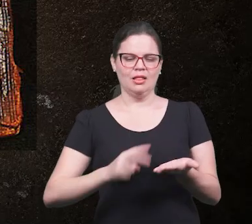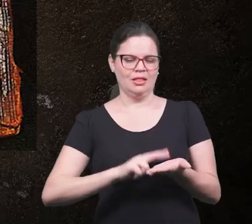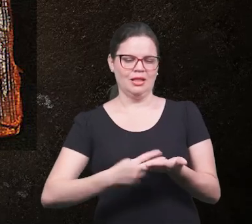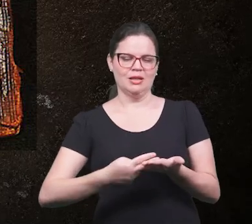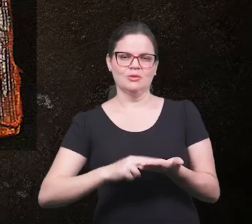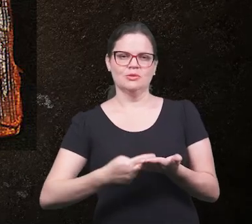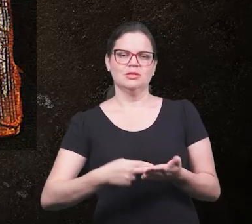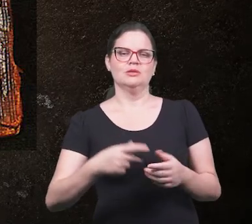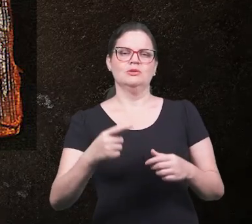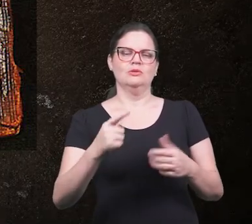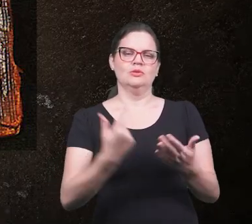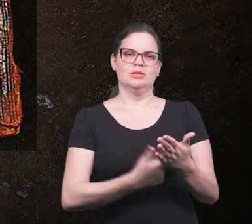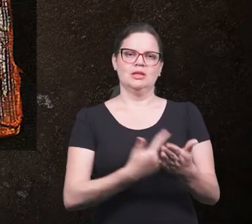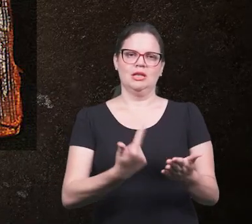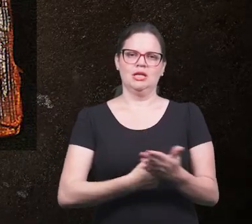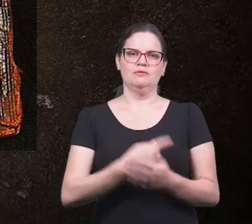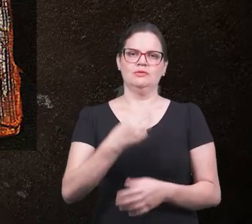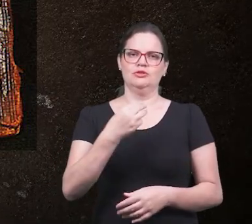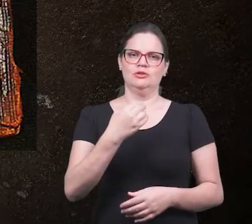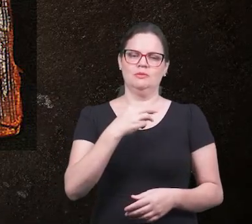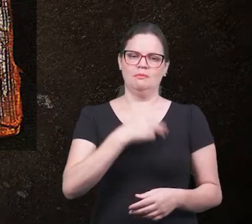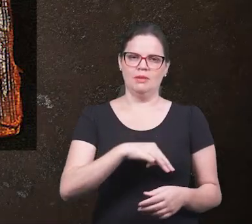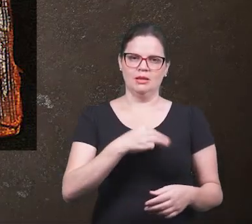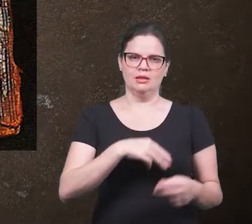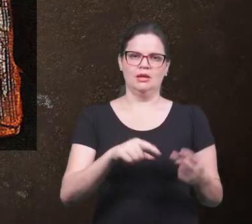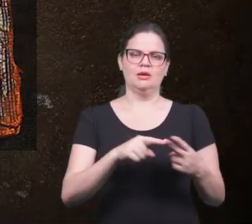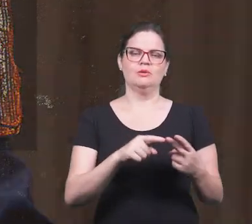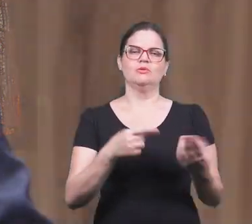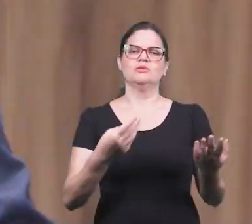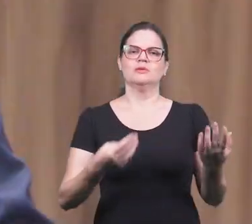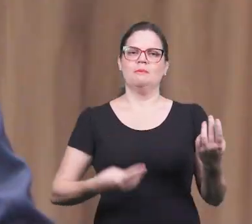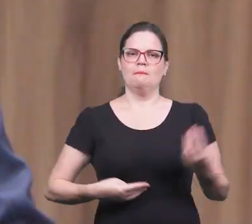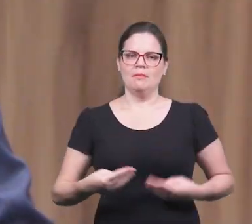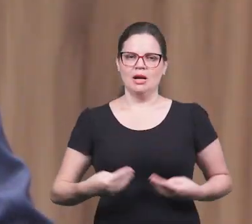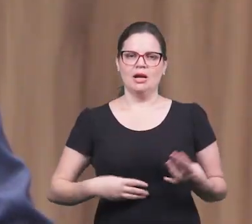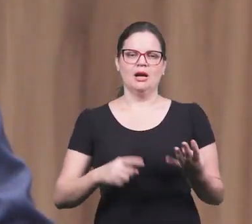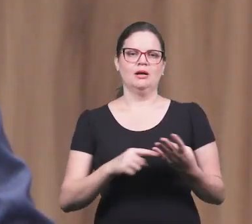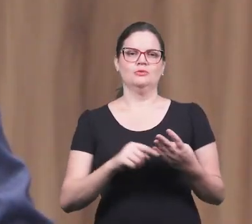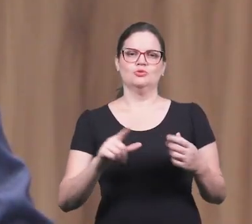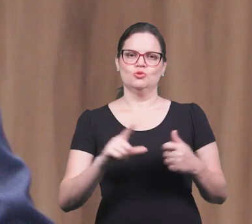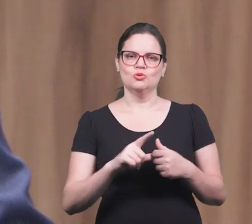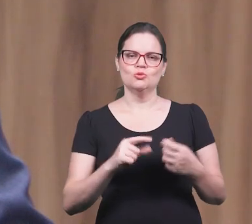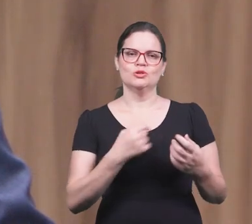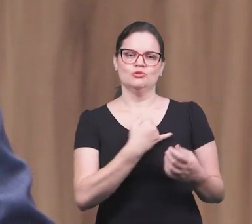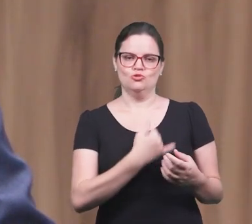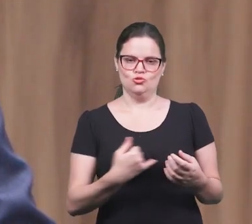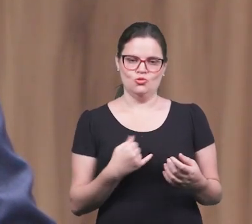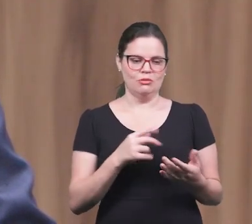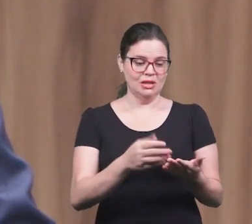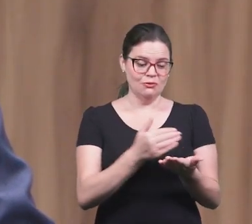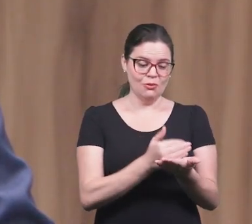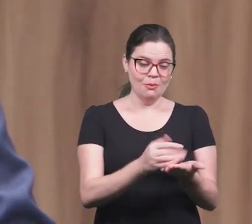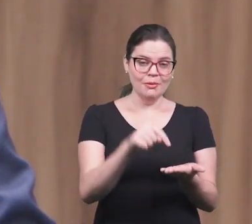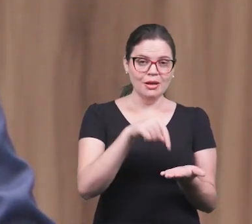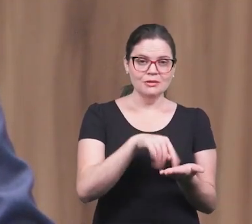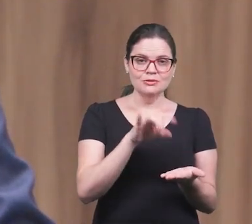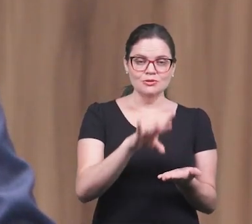ainda alcançado a tradução do livro de Apocalipse. Ele não tinha entrado nesse mistério